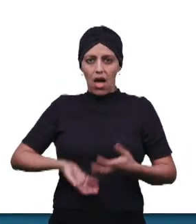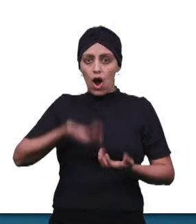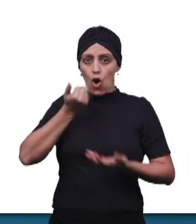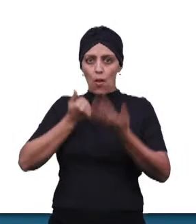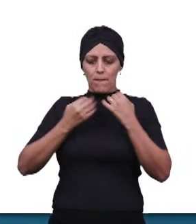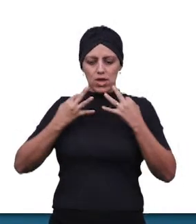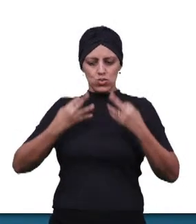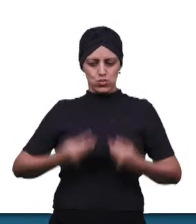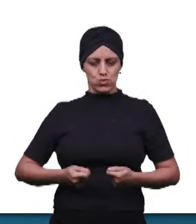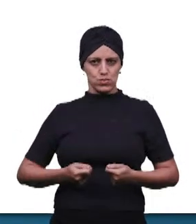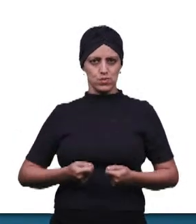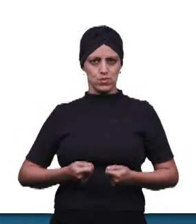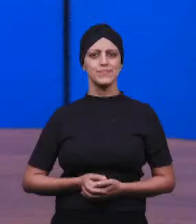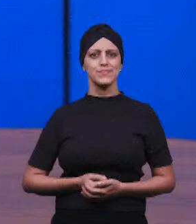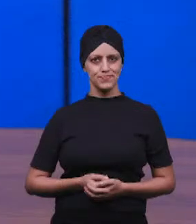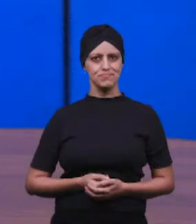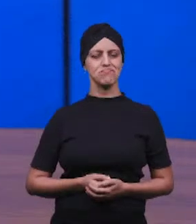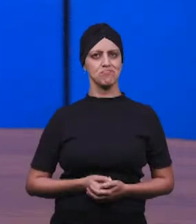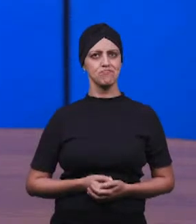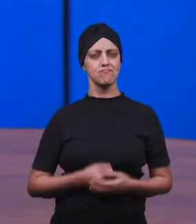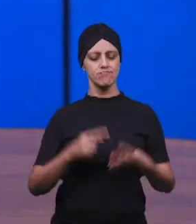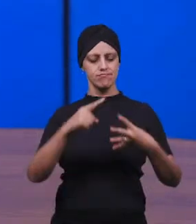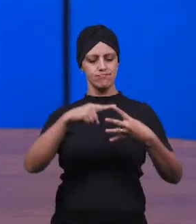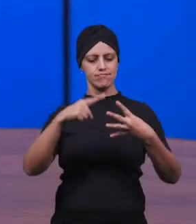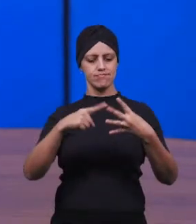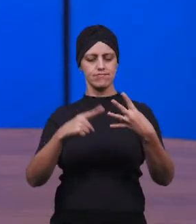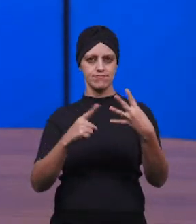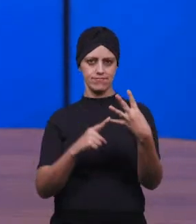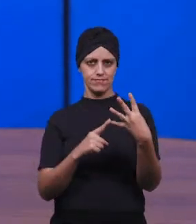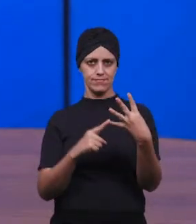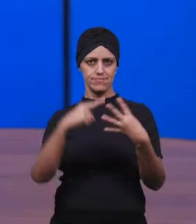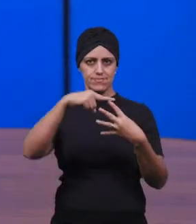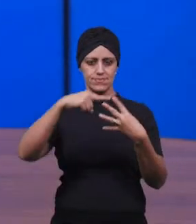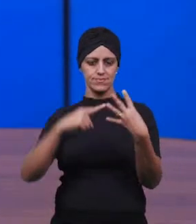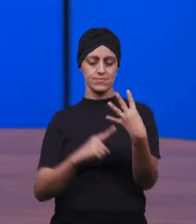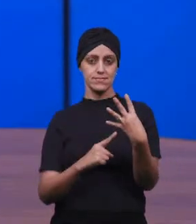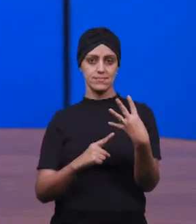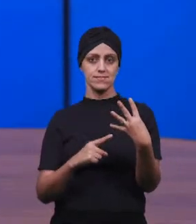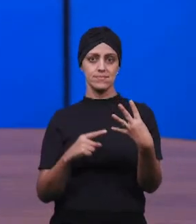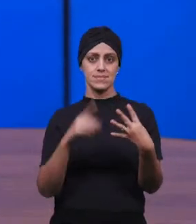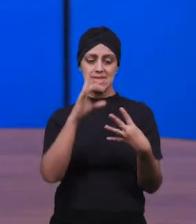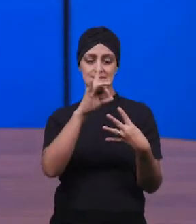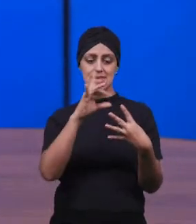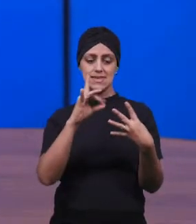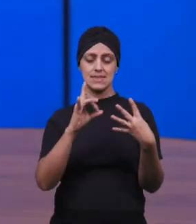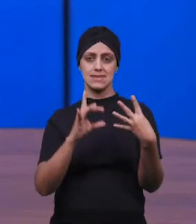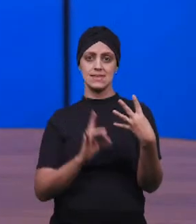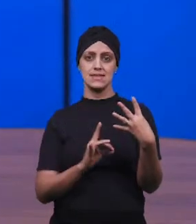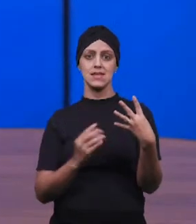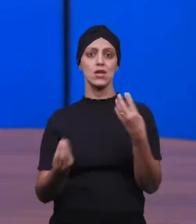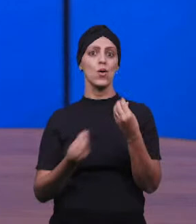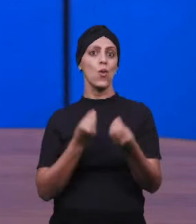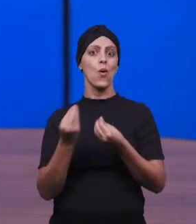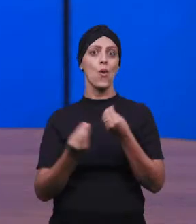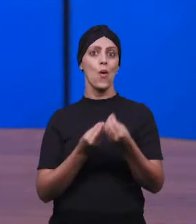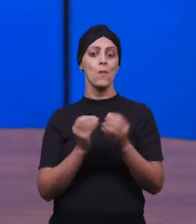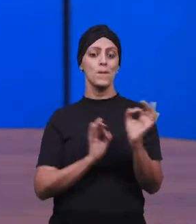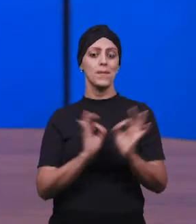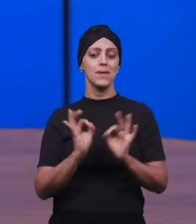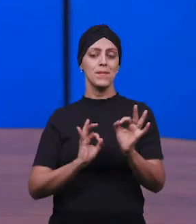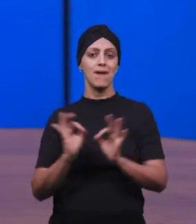agora, essas 4 colocações aqui, esses 4 aspectos colocados aqui de preparo da